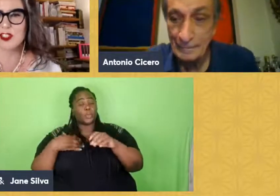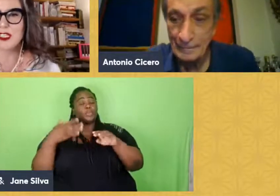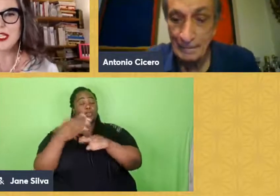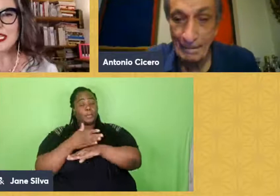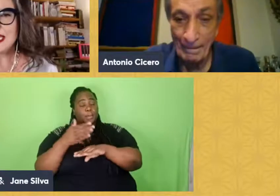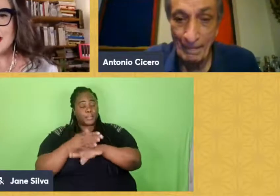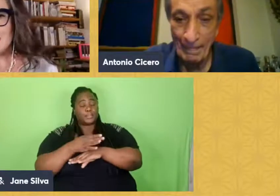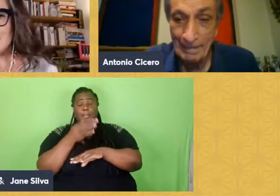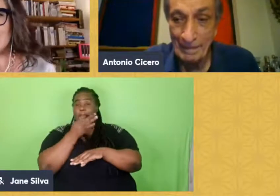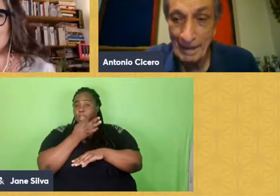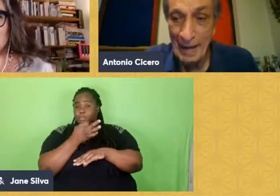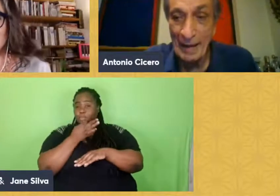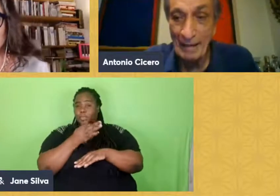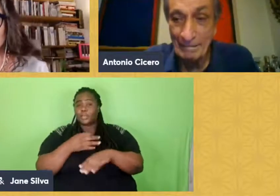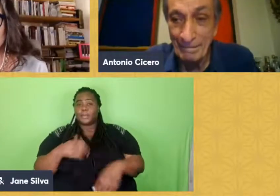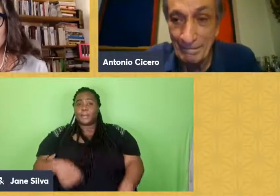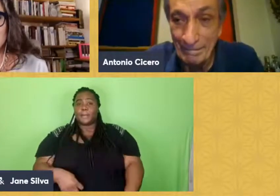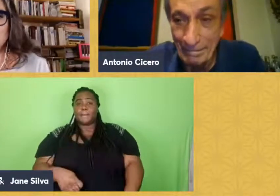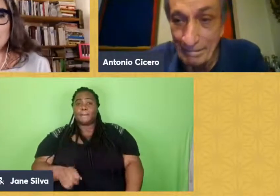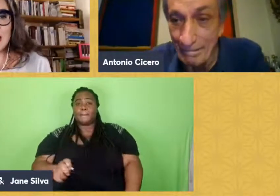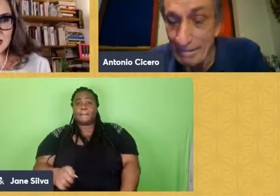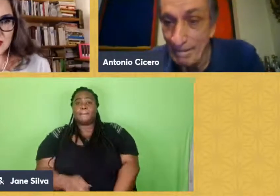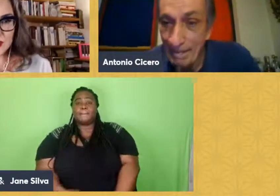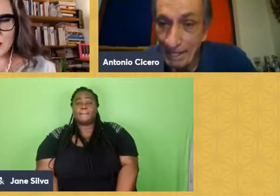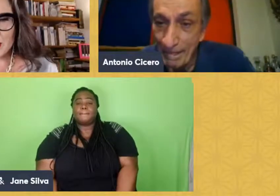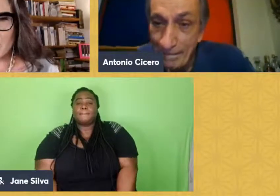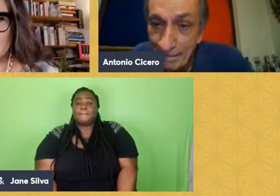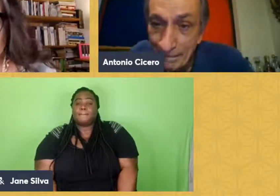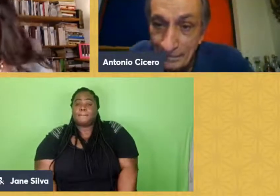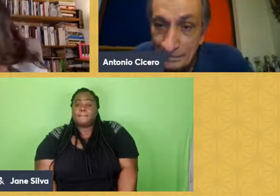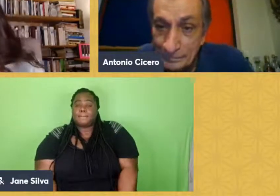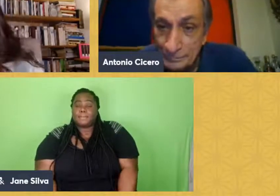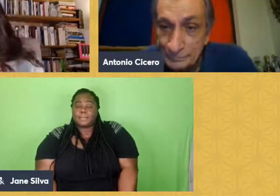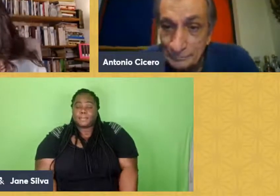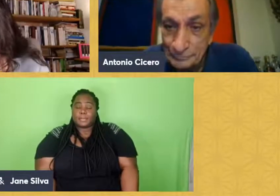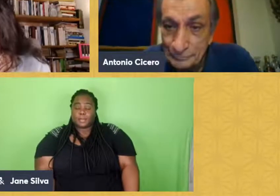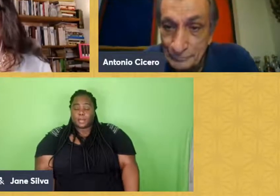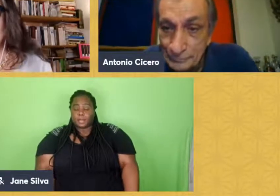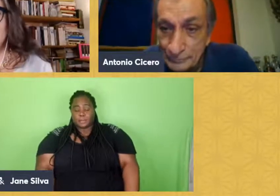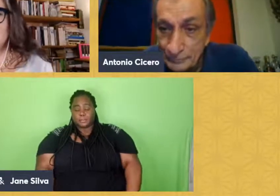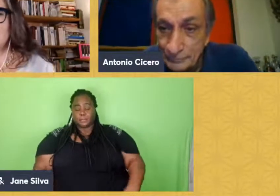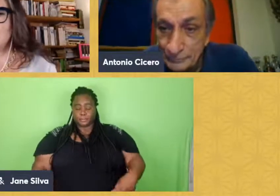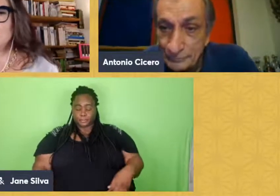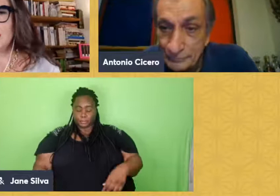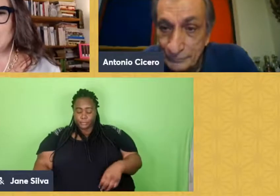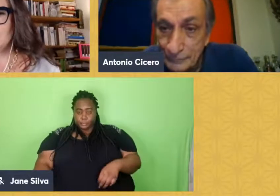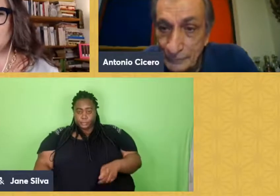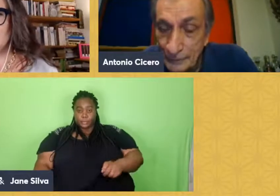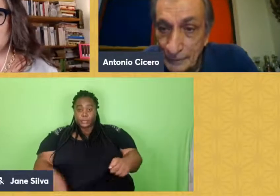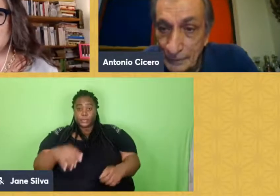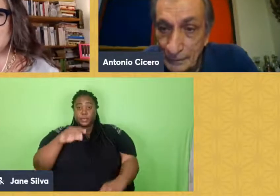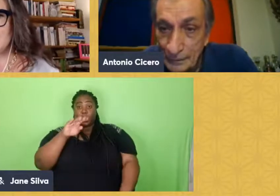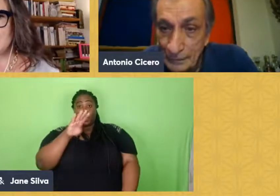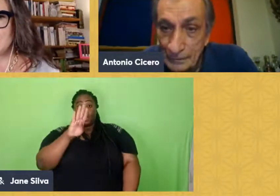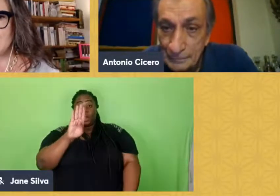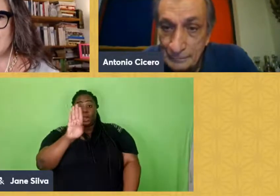chat. E aí o Bruno Leles te pergunta, Cícero, O tempo da poesia seria